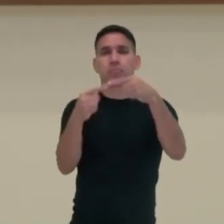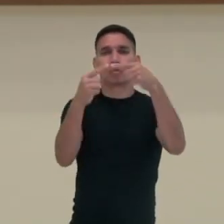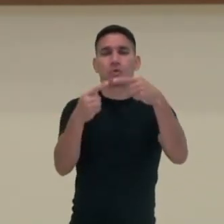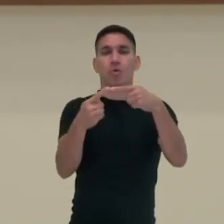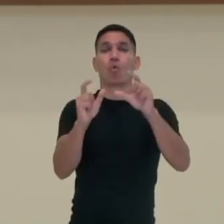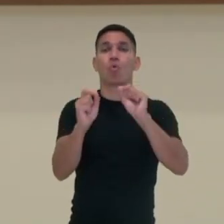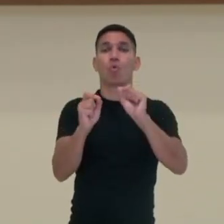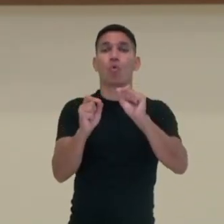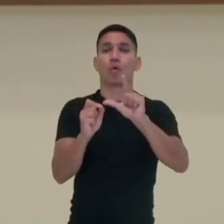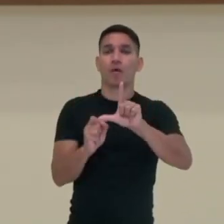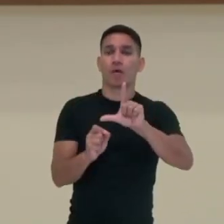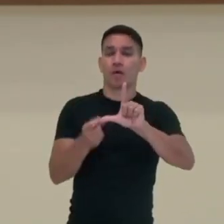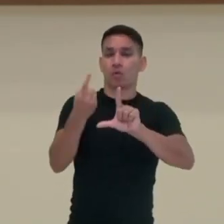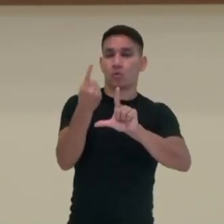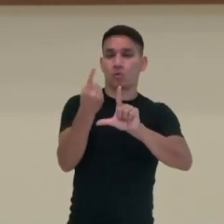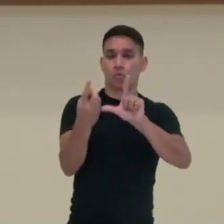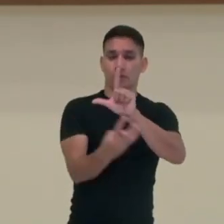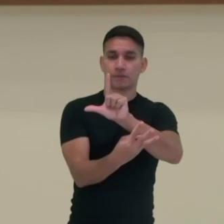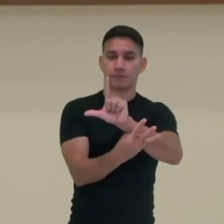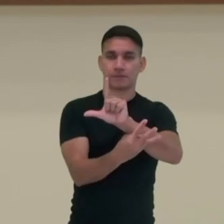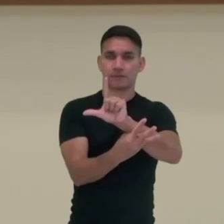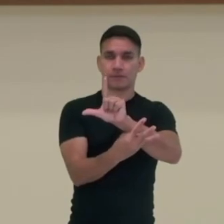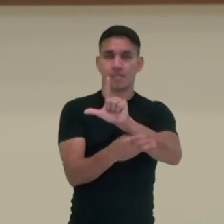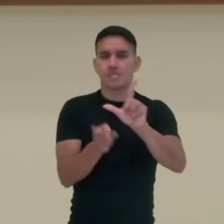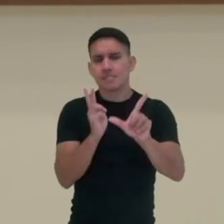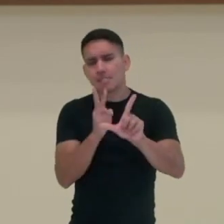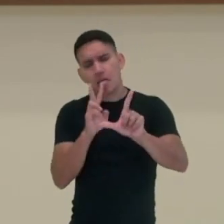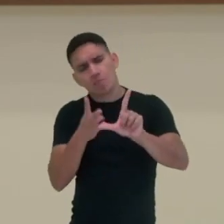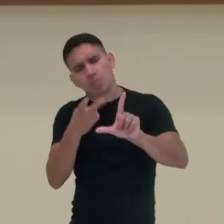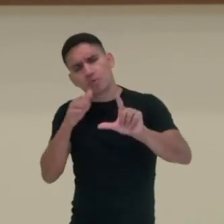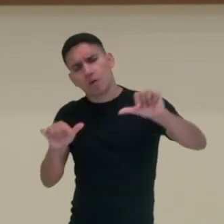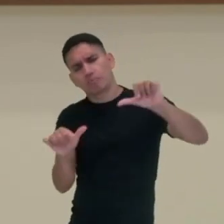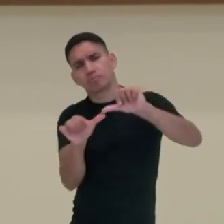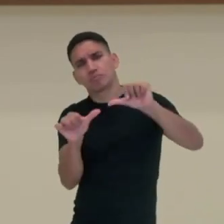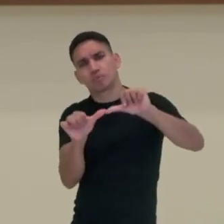Então, sempre vamos observar a simetria